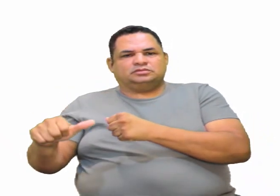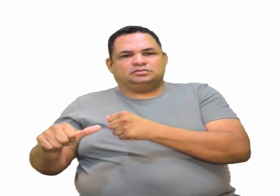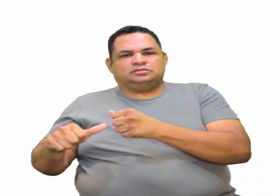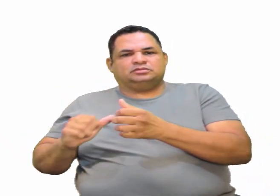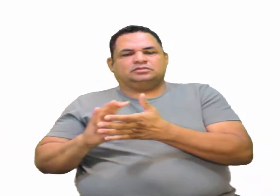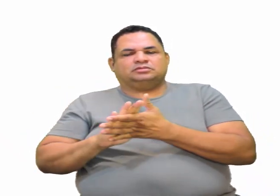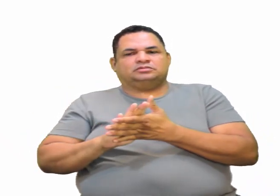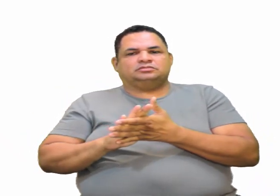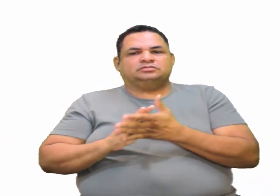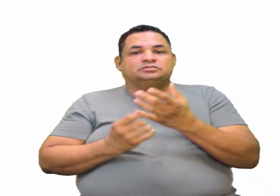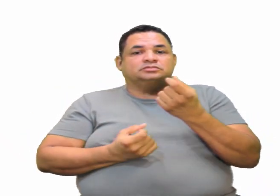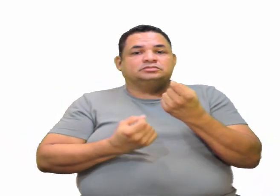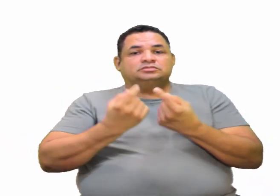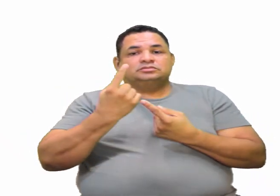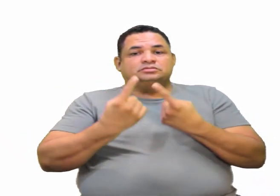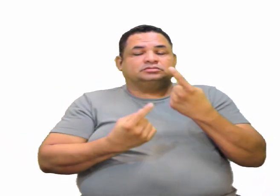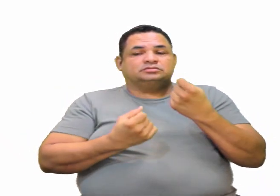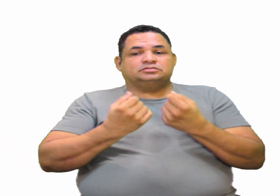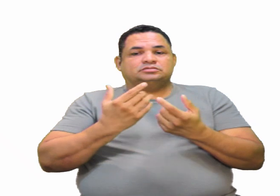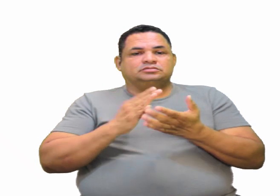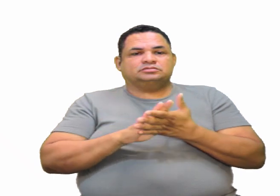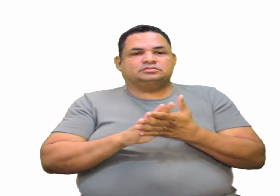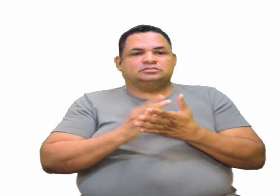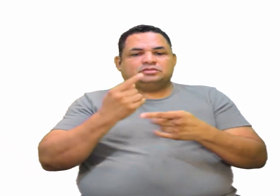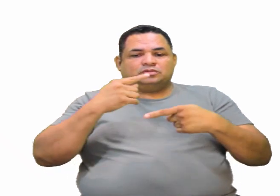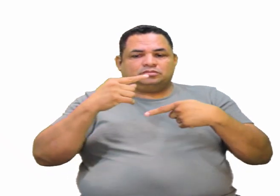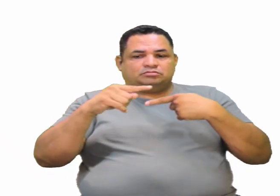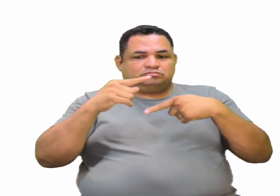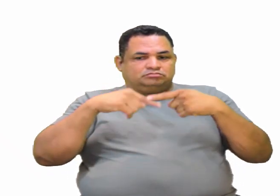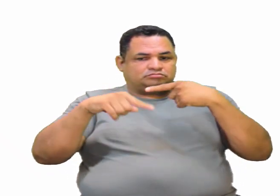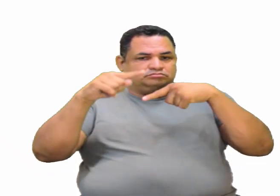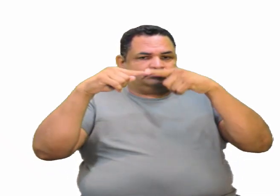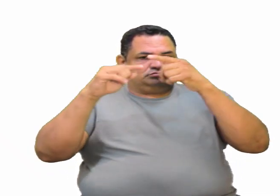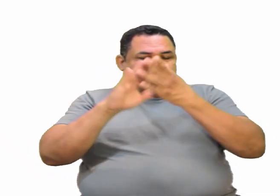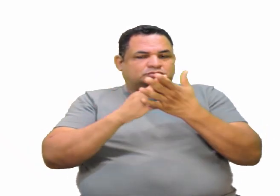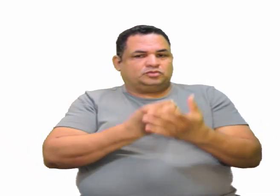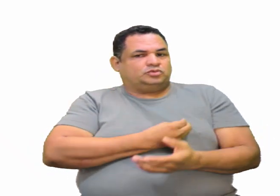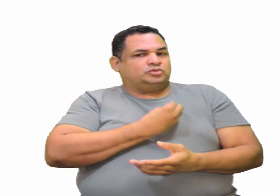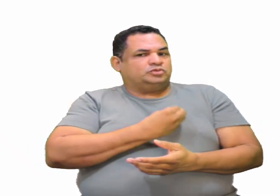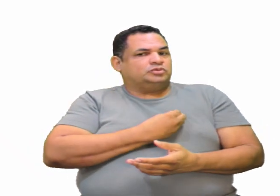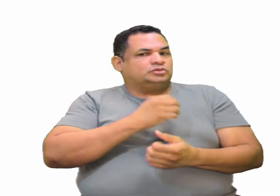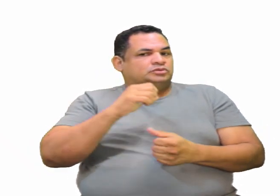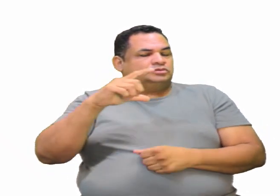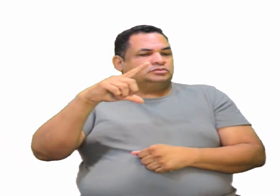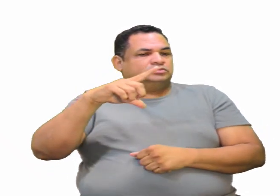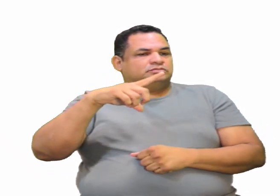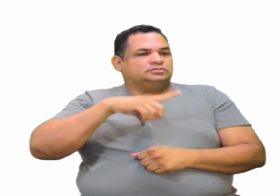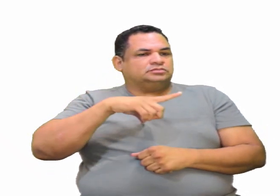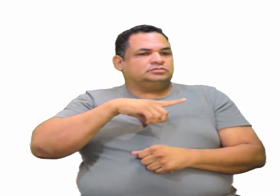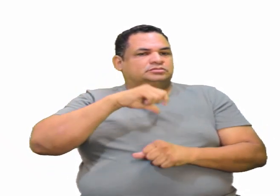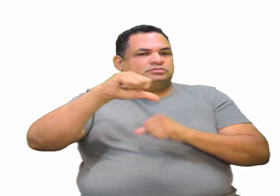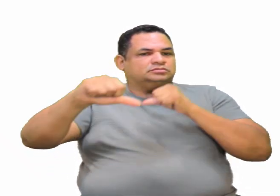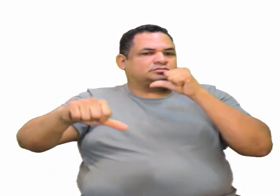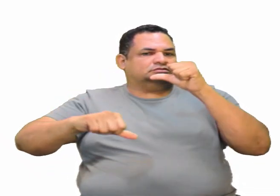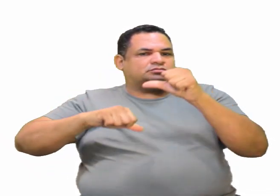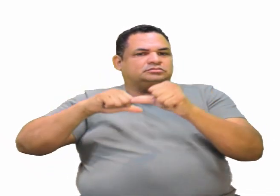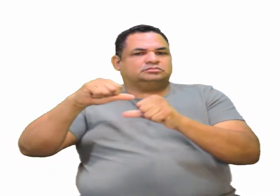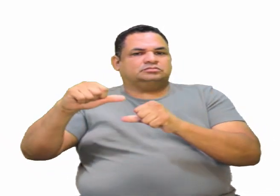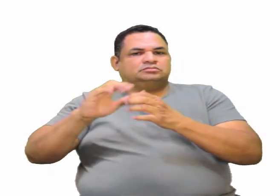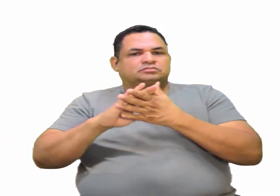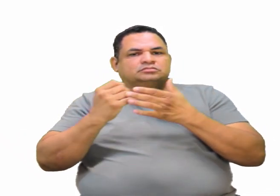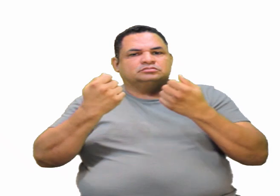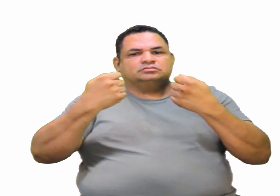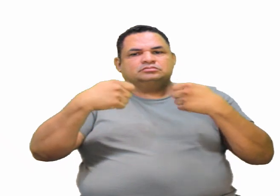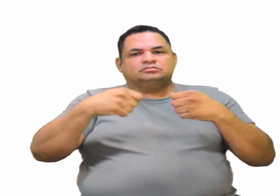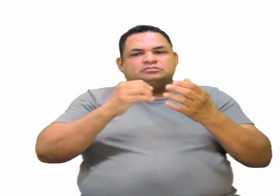legal, né? Ao longo do processo evolutivo, alguns organismos sofreram transformações